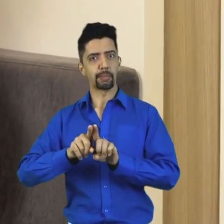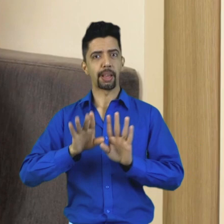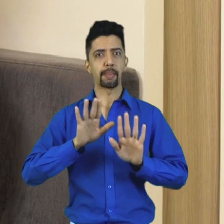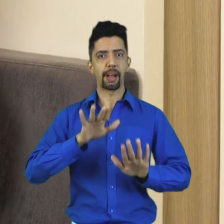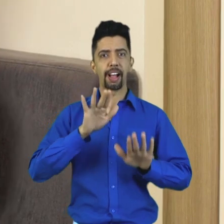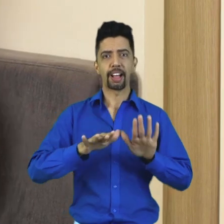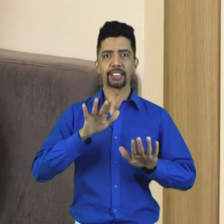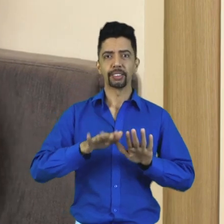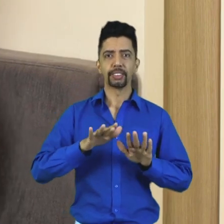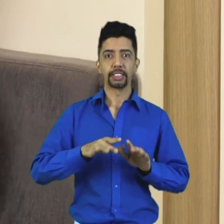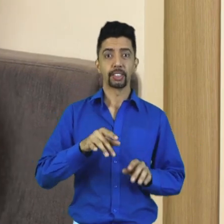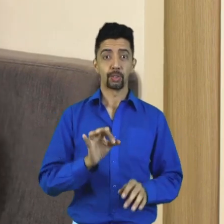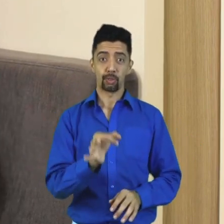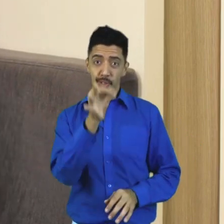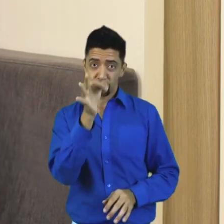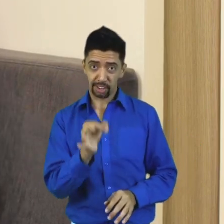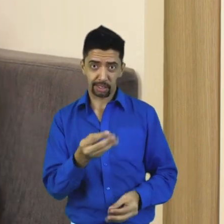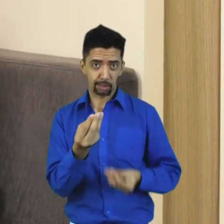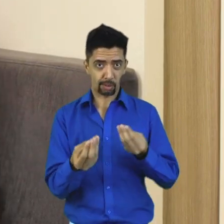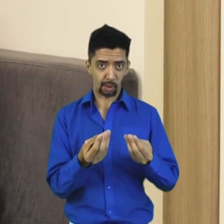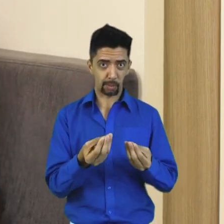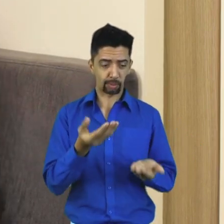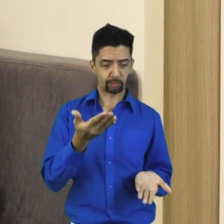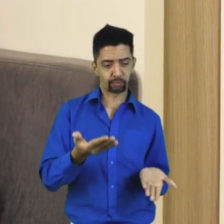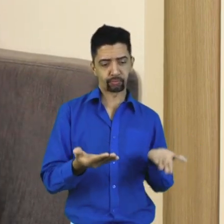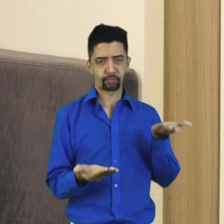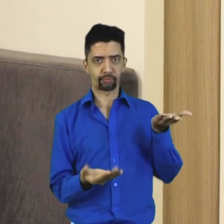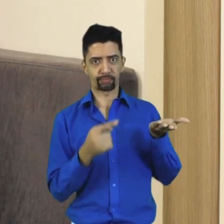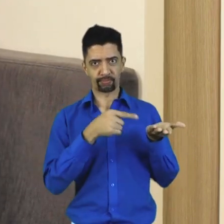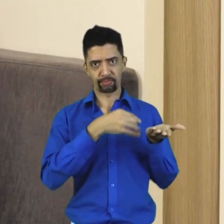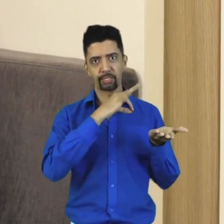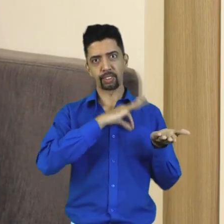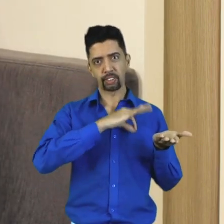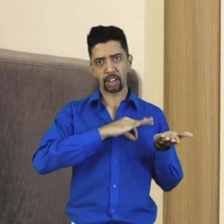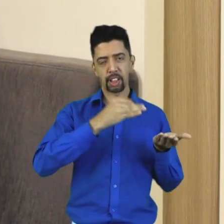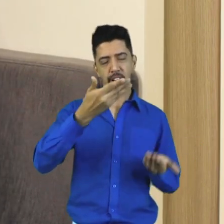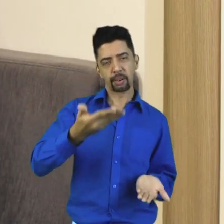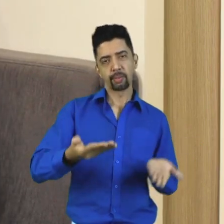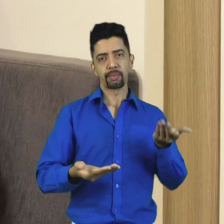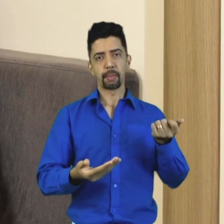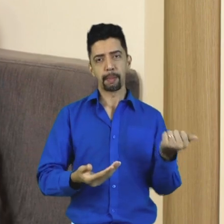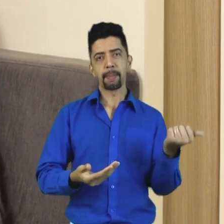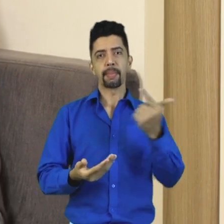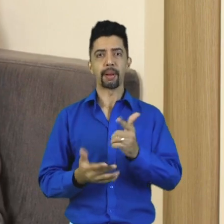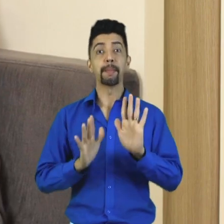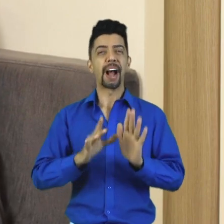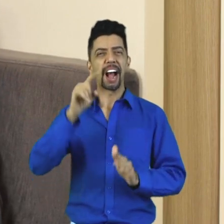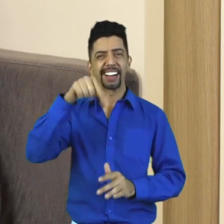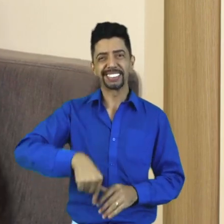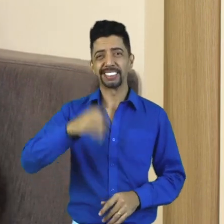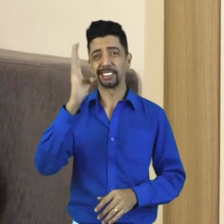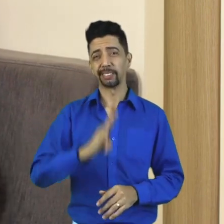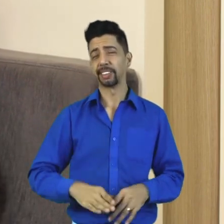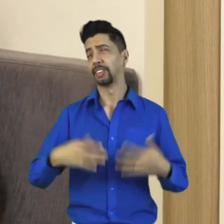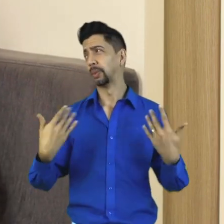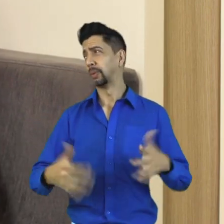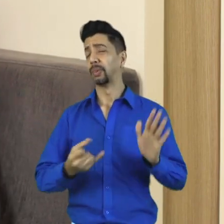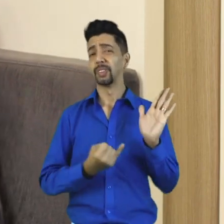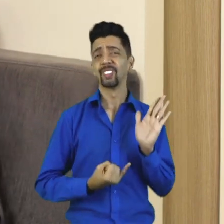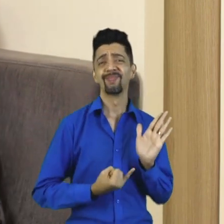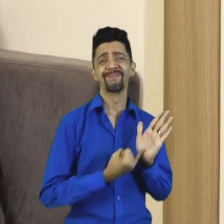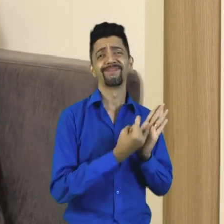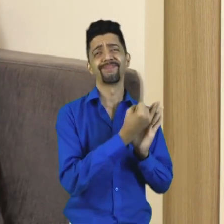sempre maiores do que os gastos. Isso não acontece no Brasil em virtude de uma inflação e que nós